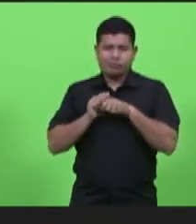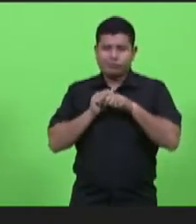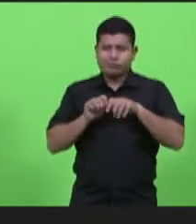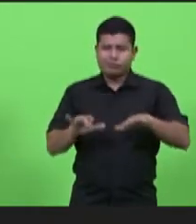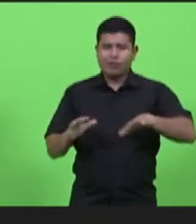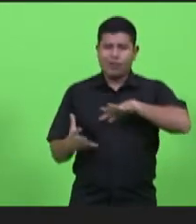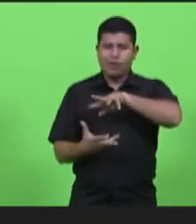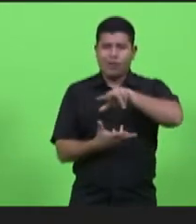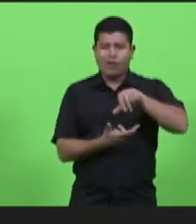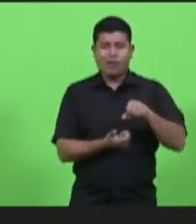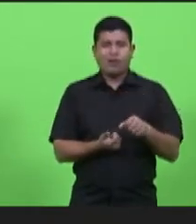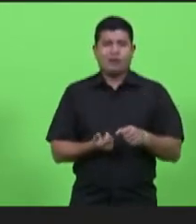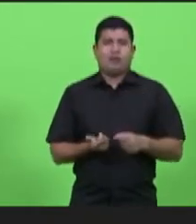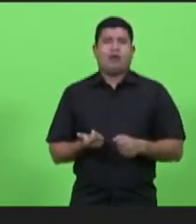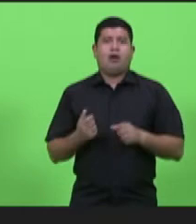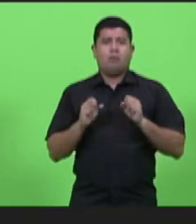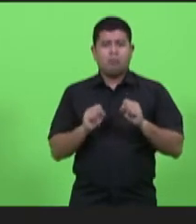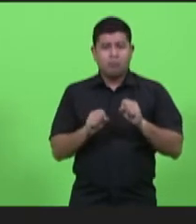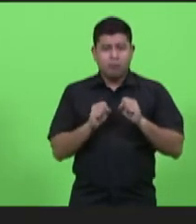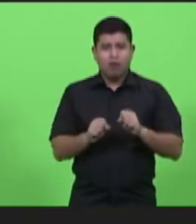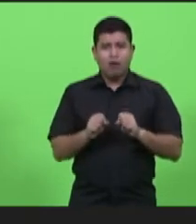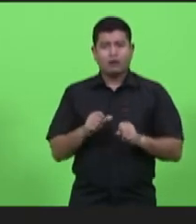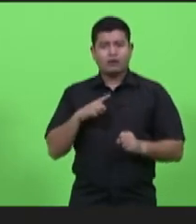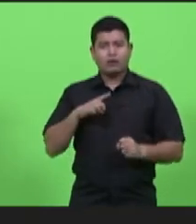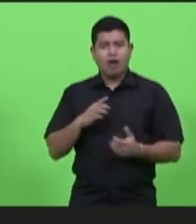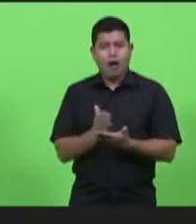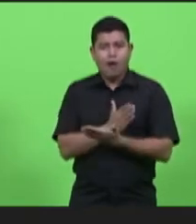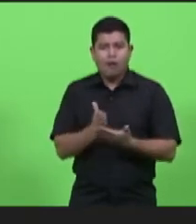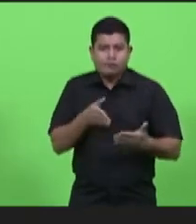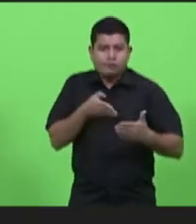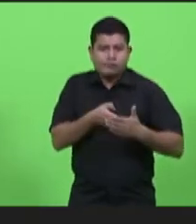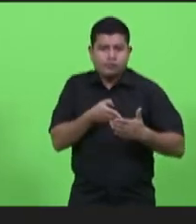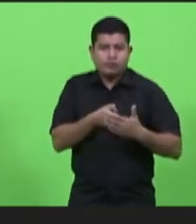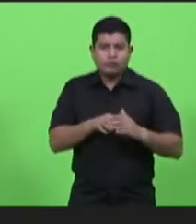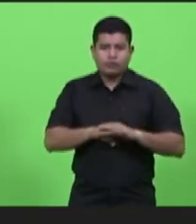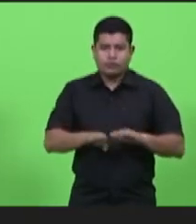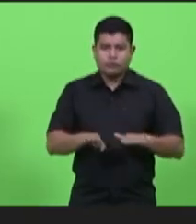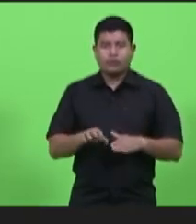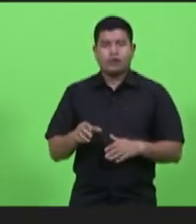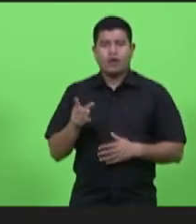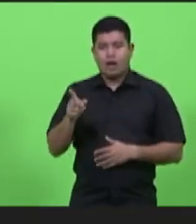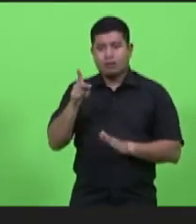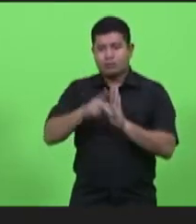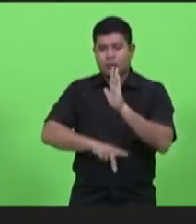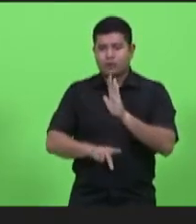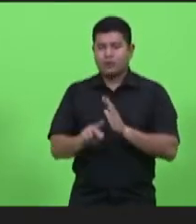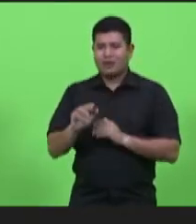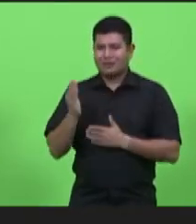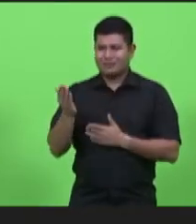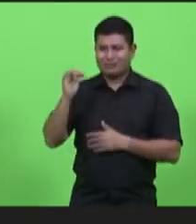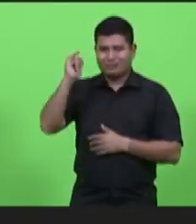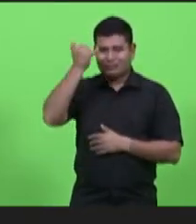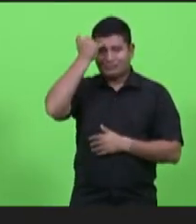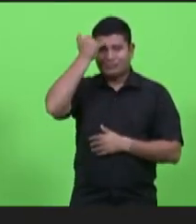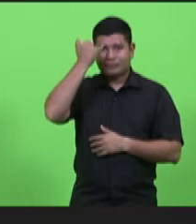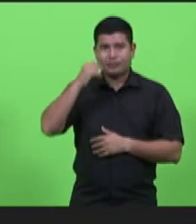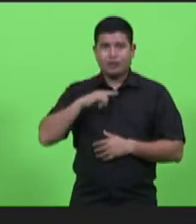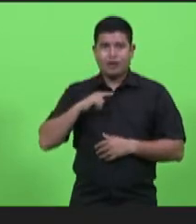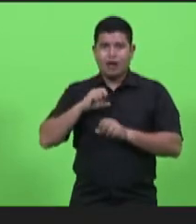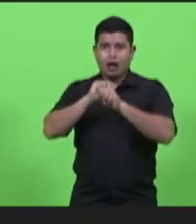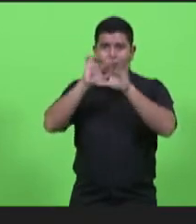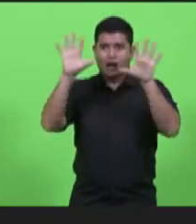exercido, sim, mediante algumas restrições. E o projeto do deputado Mioto deixa deixar muito claro que não é o